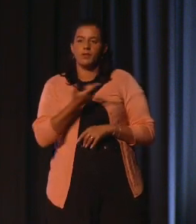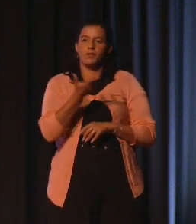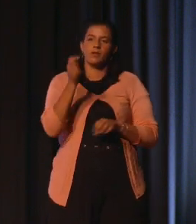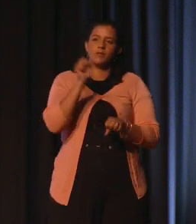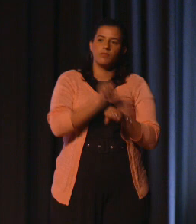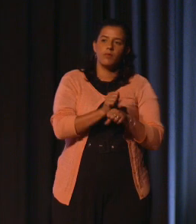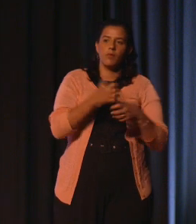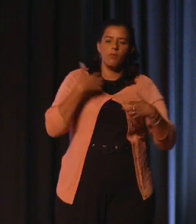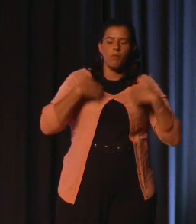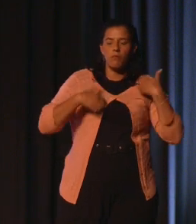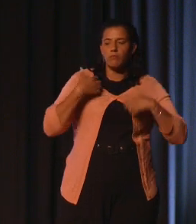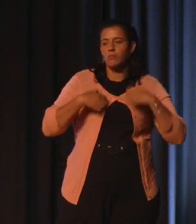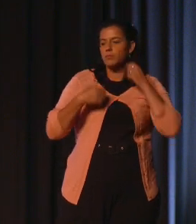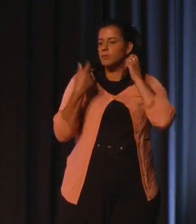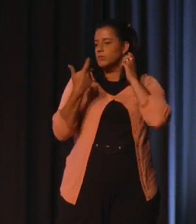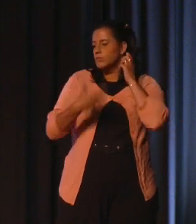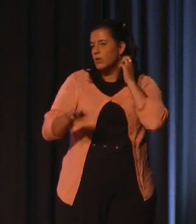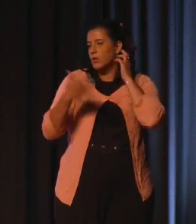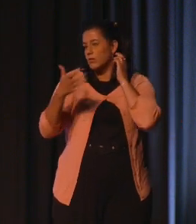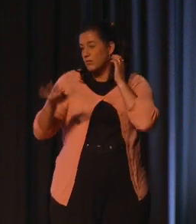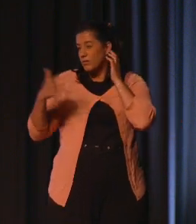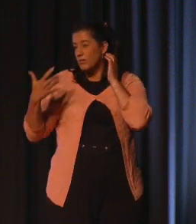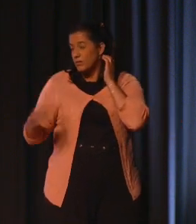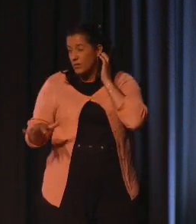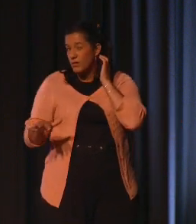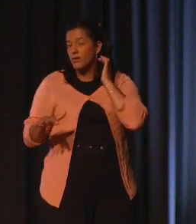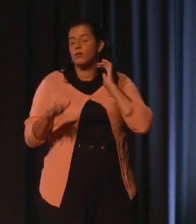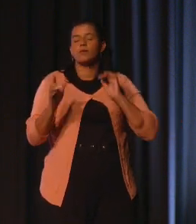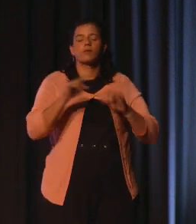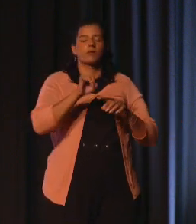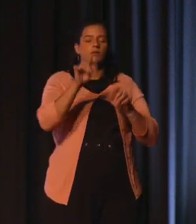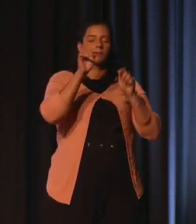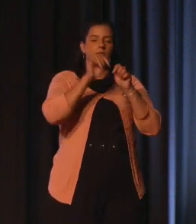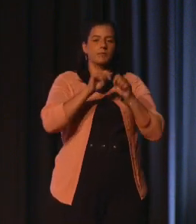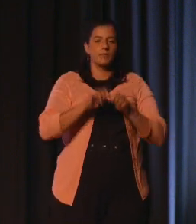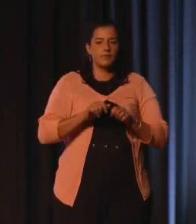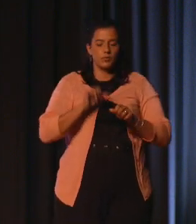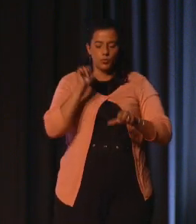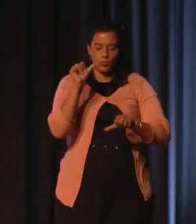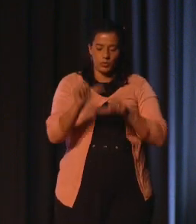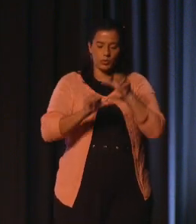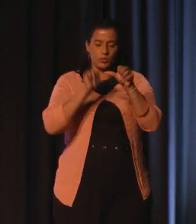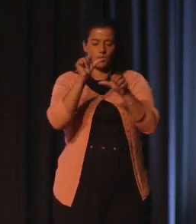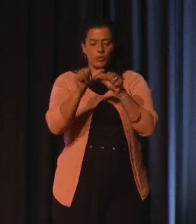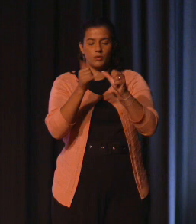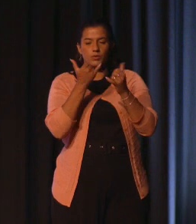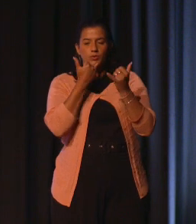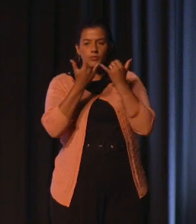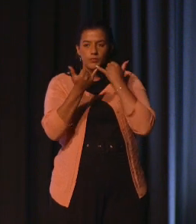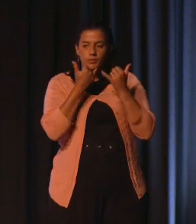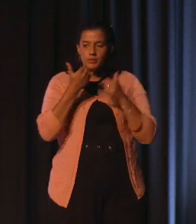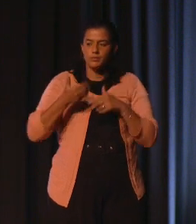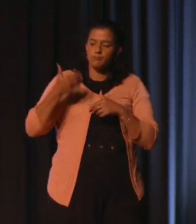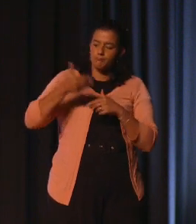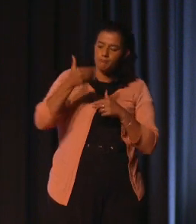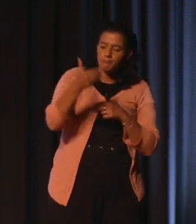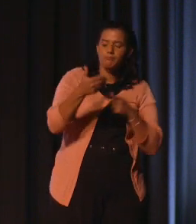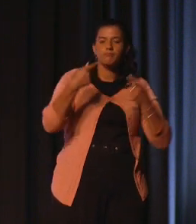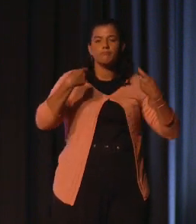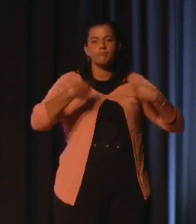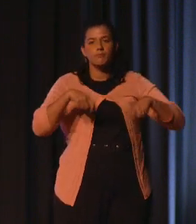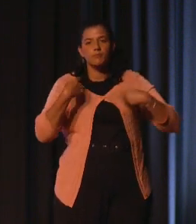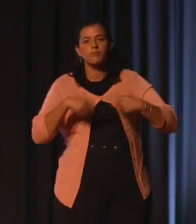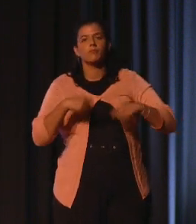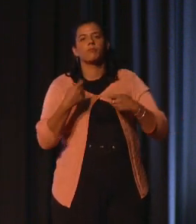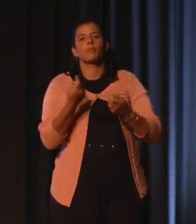banho, não quer escovar o dente, não quer isso, não quer aquilo, fazer uma troca de informação com ele da necessidade